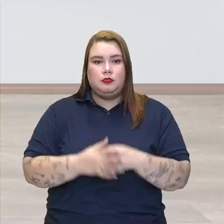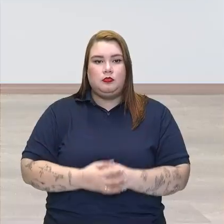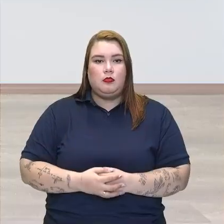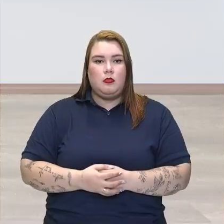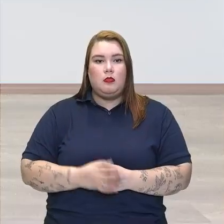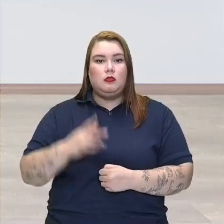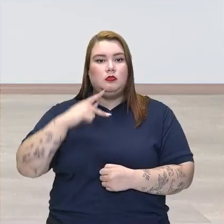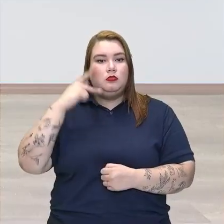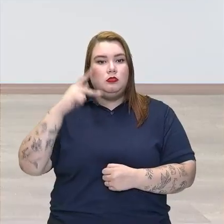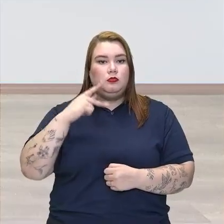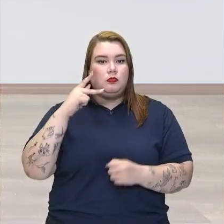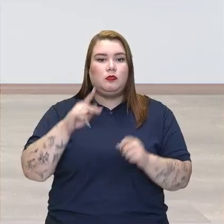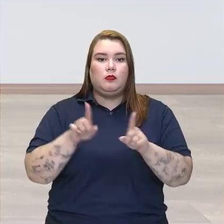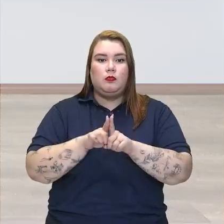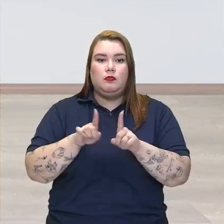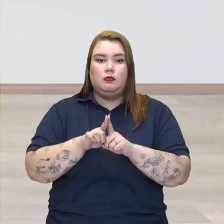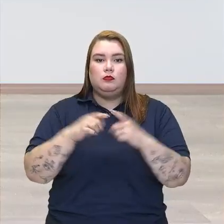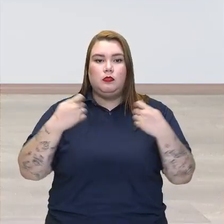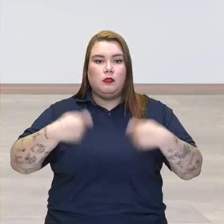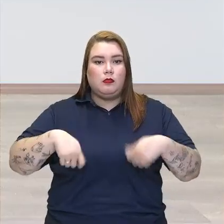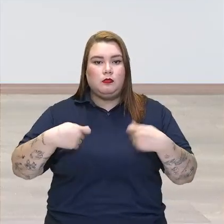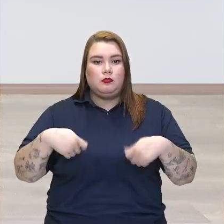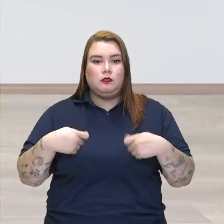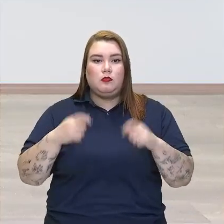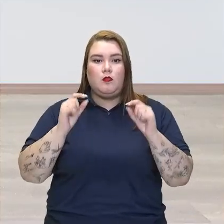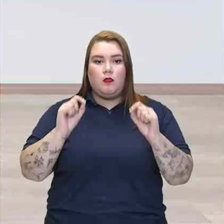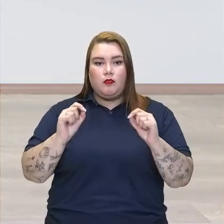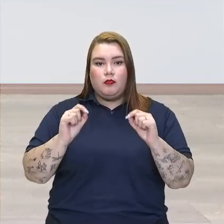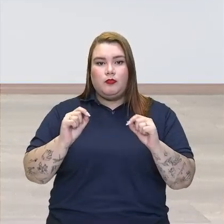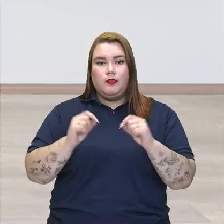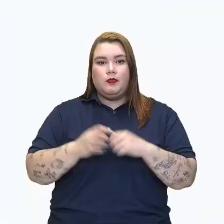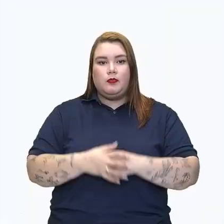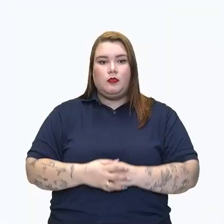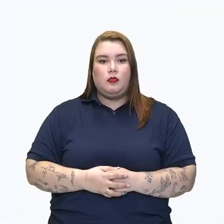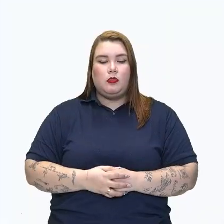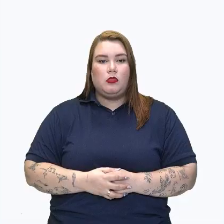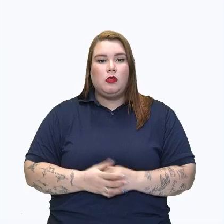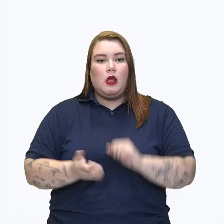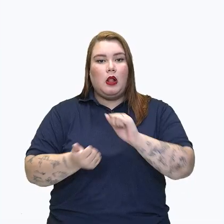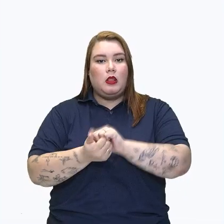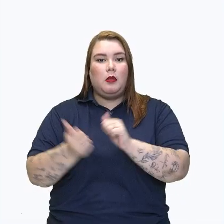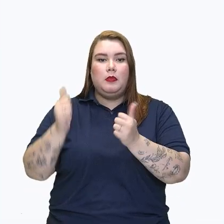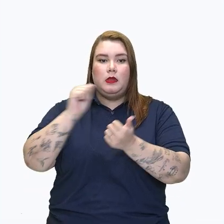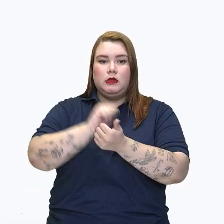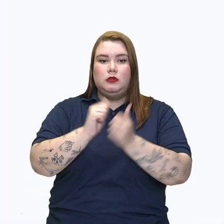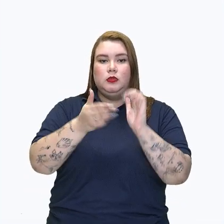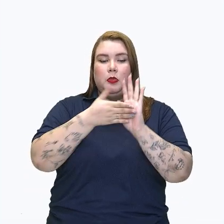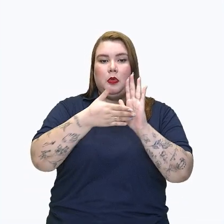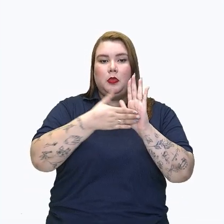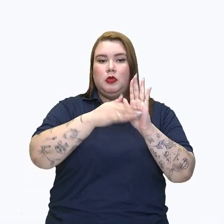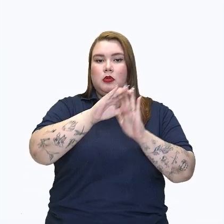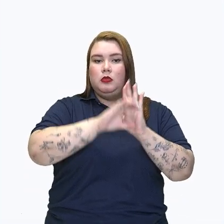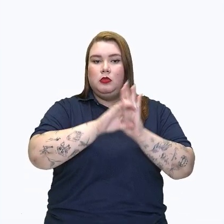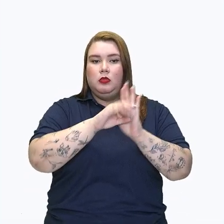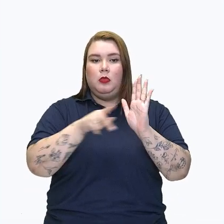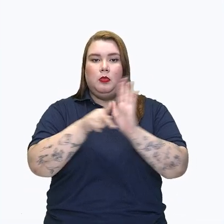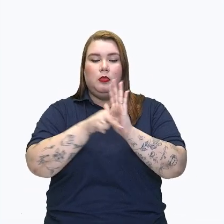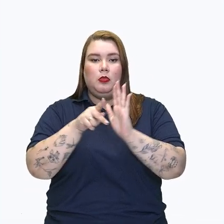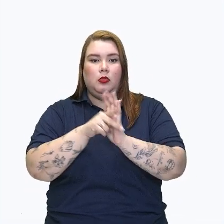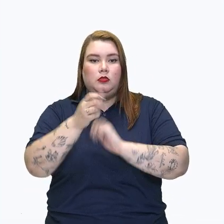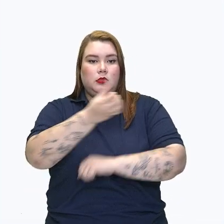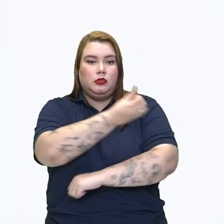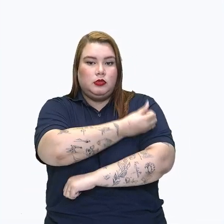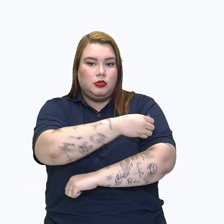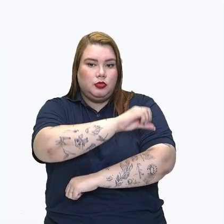política, ela também foi necessário realizar adequações nas propostas curriculares do ensino fundamental